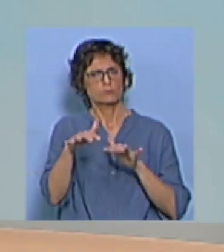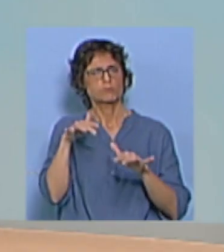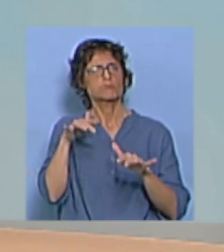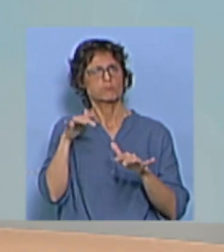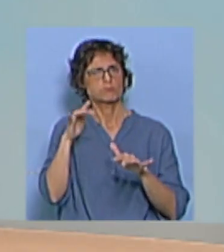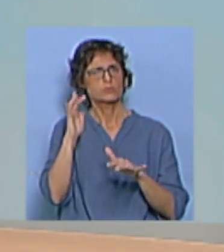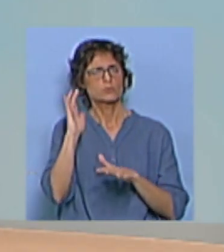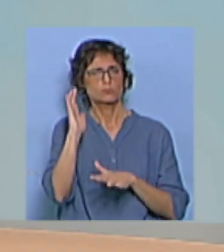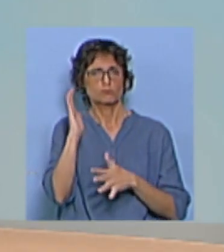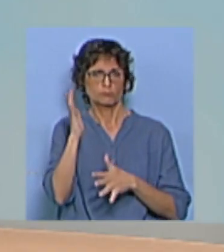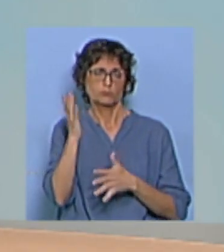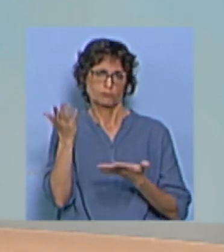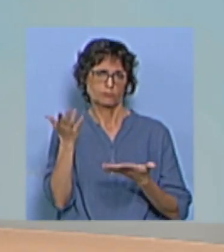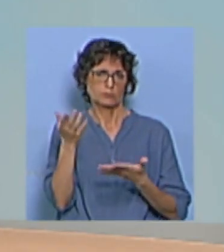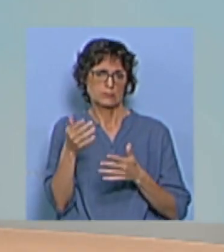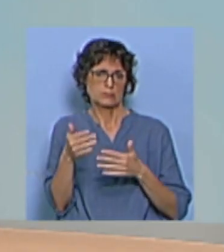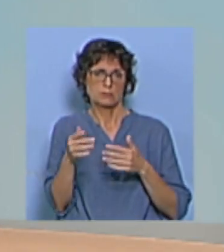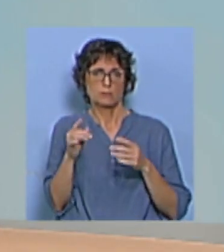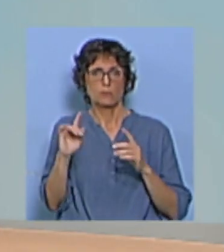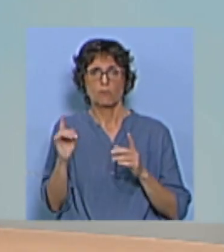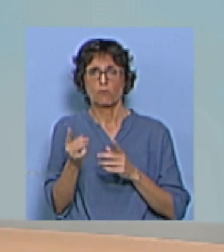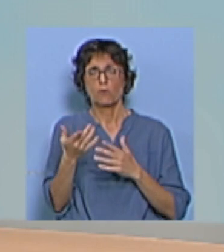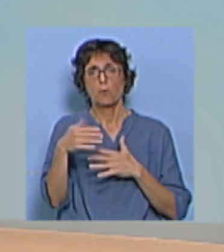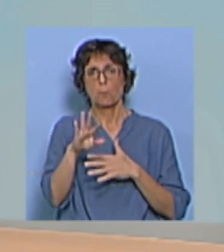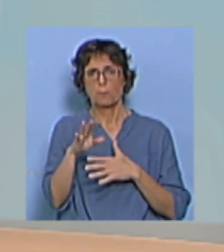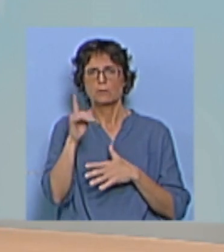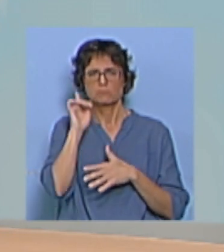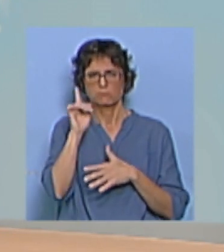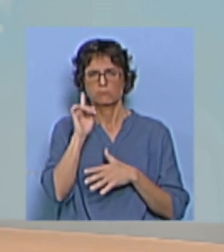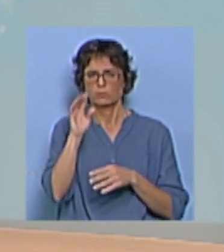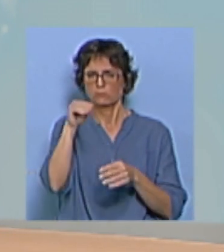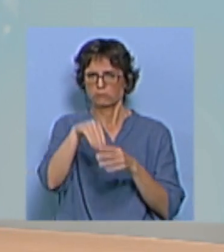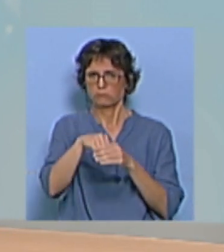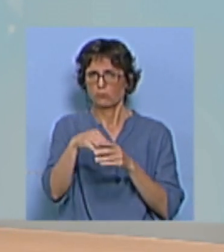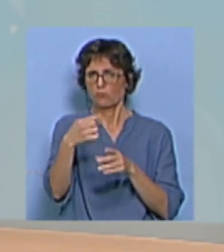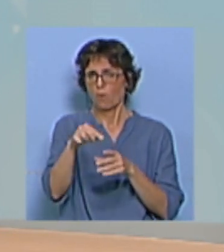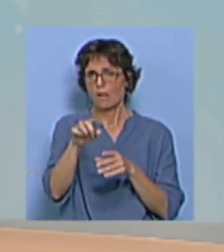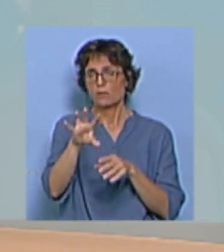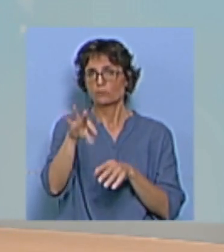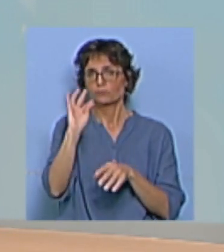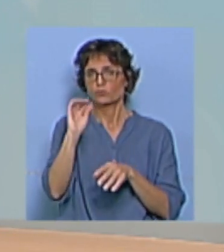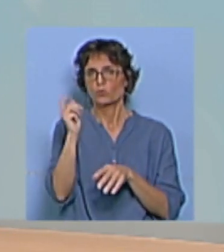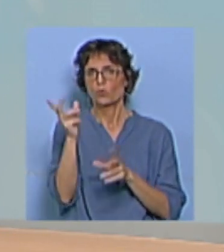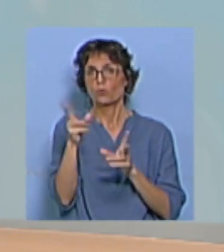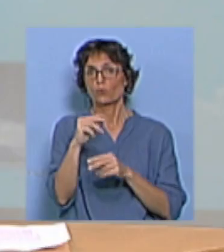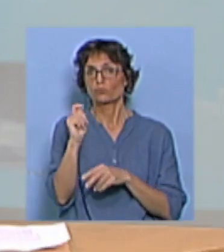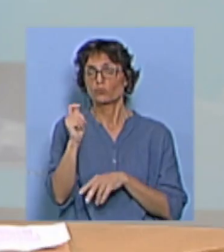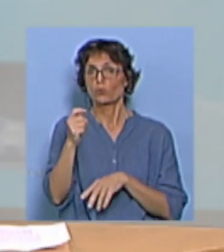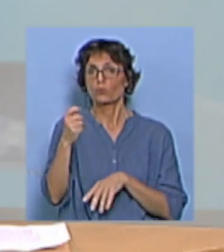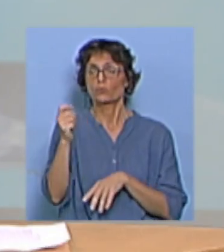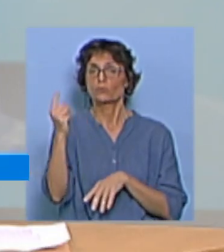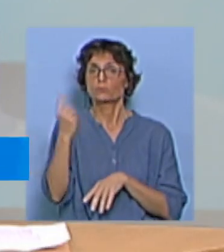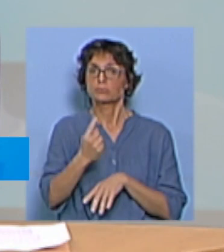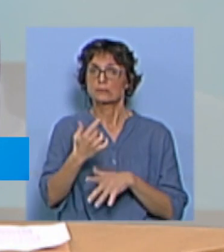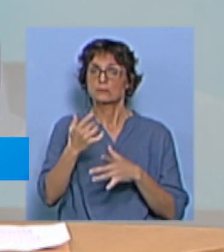por ser eletiva e por, enfim, dela saiu o novo Presidente da Conferência Episcopal Portuguesa. Sim, foi uma Assembleia, como